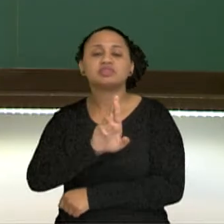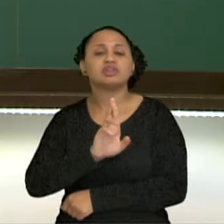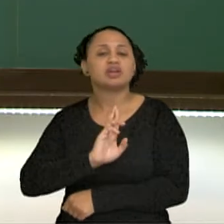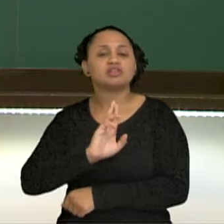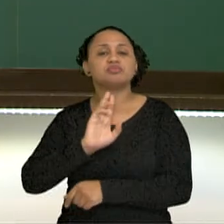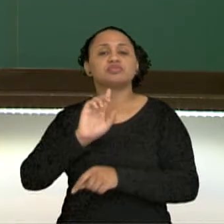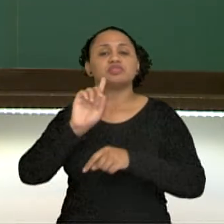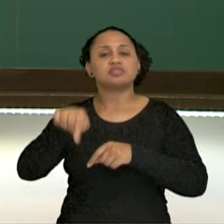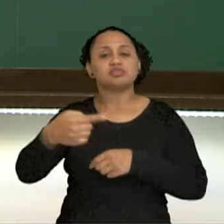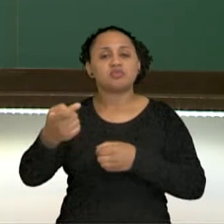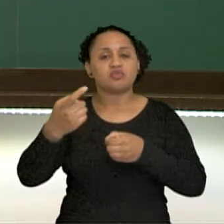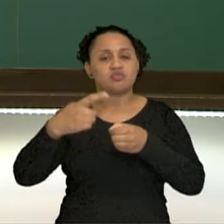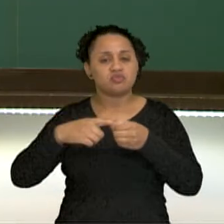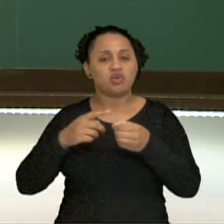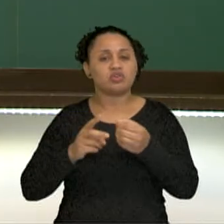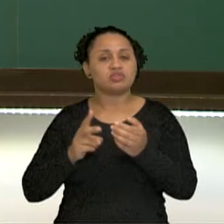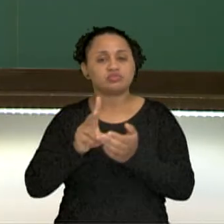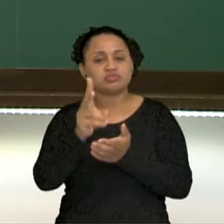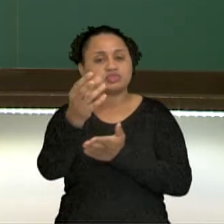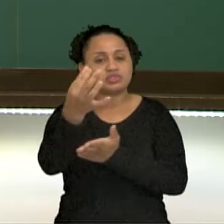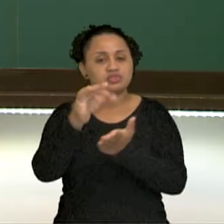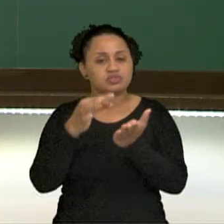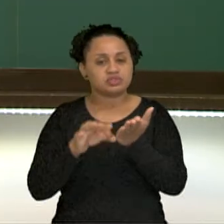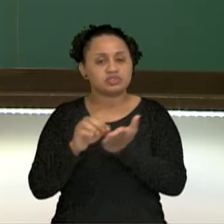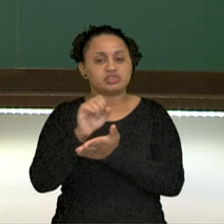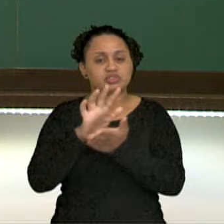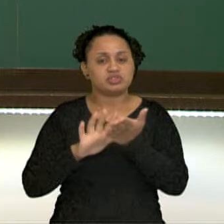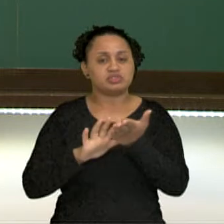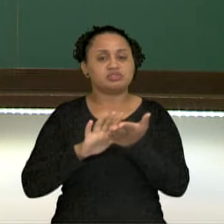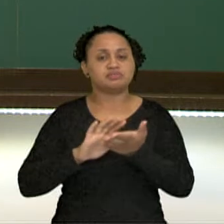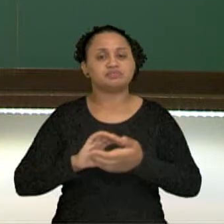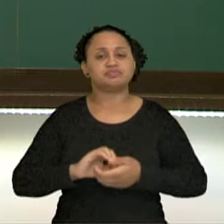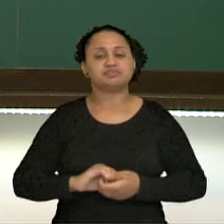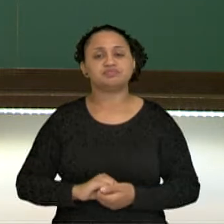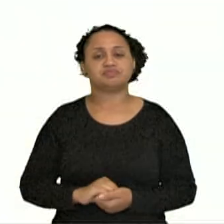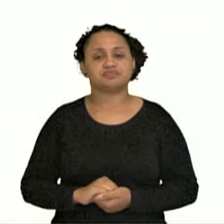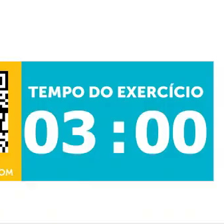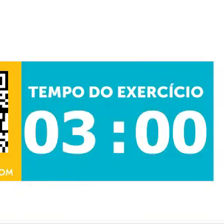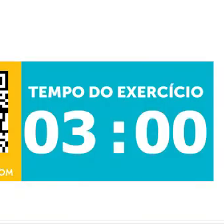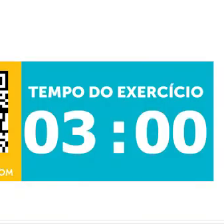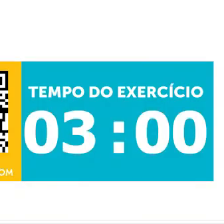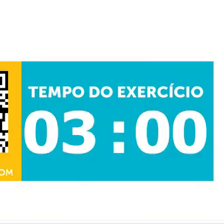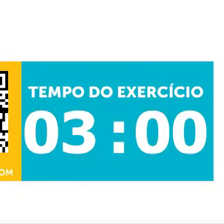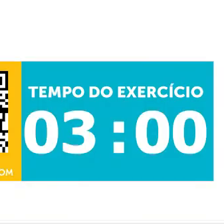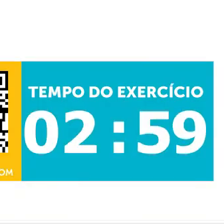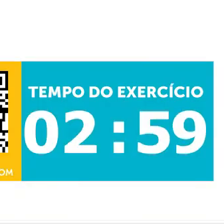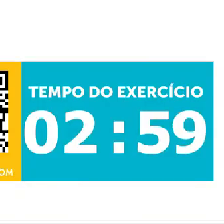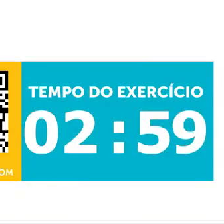essa questão e eu retorno para a gente analisar e fazer a correção, ok?